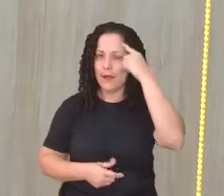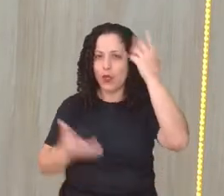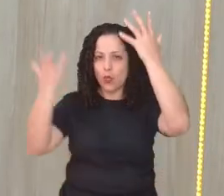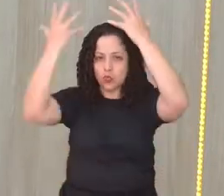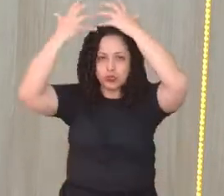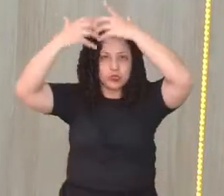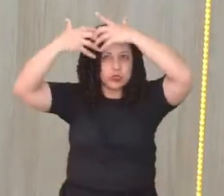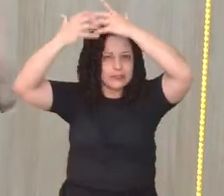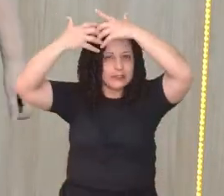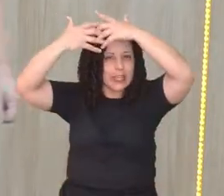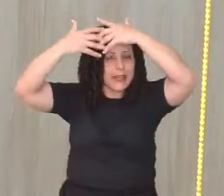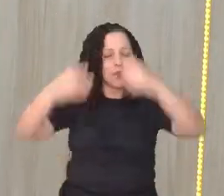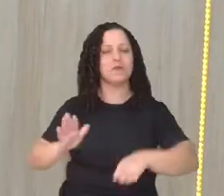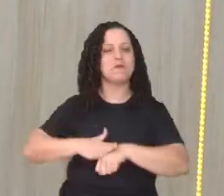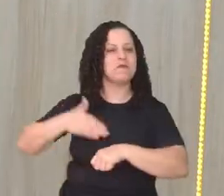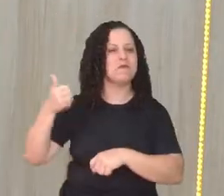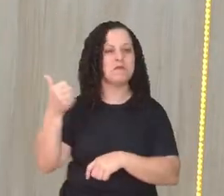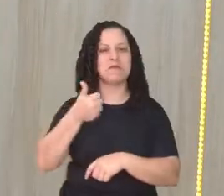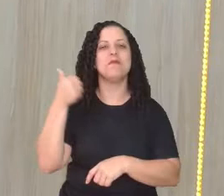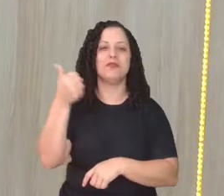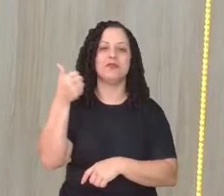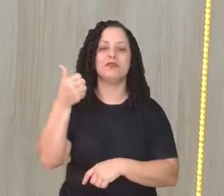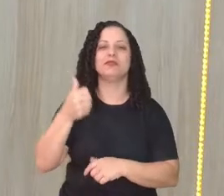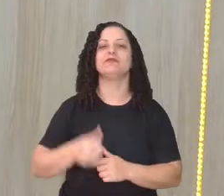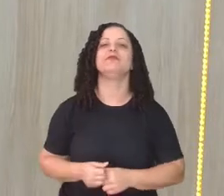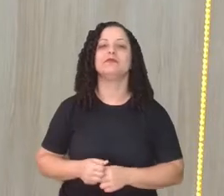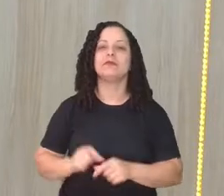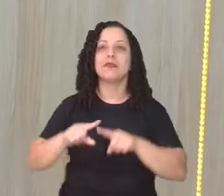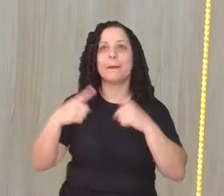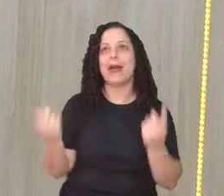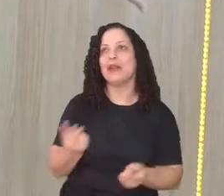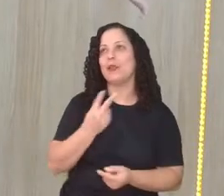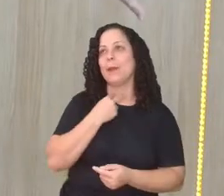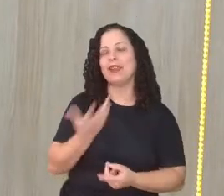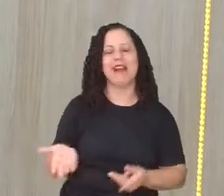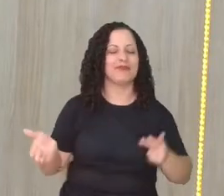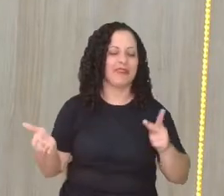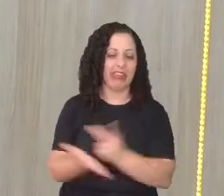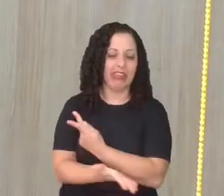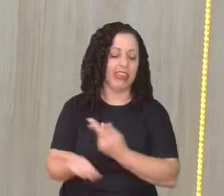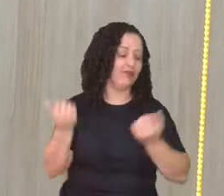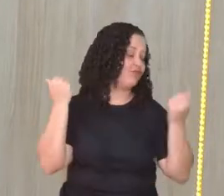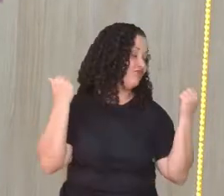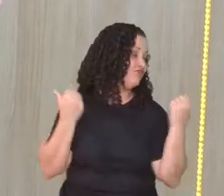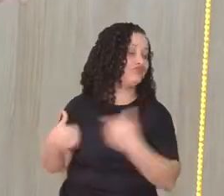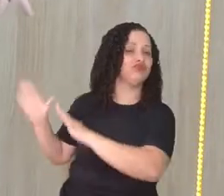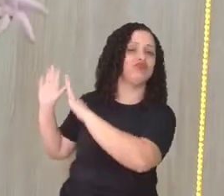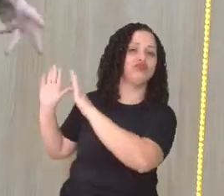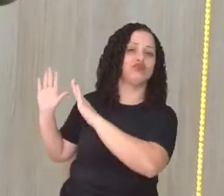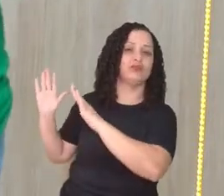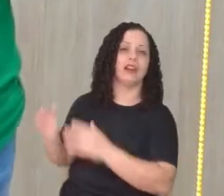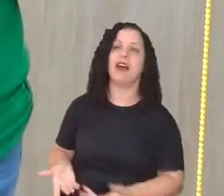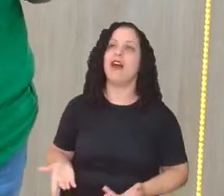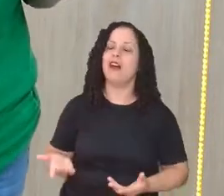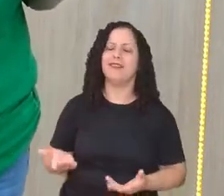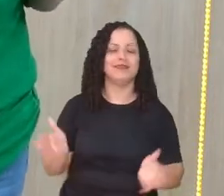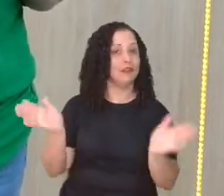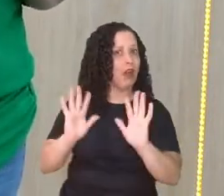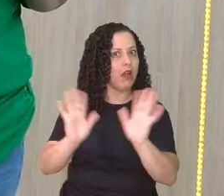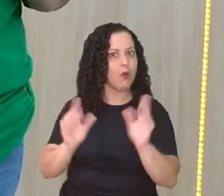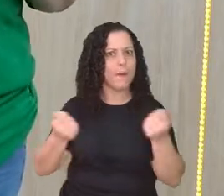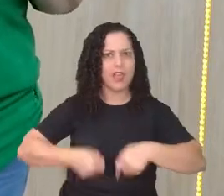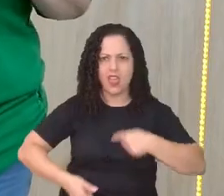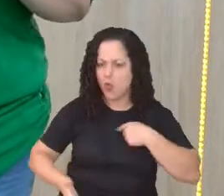é o melhor professor, tá? A gente só não pode ficar, errei, vou deixar de lado. Não, errei. Por que eu errei? Tem que ser